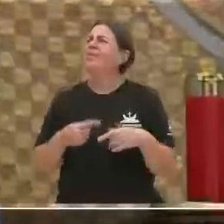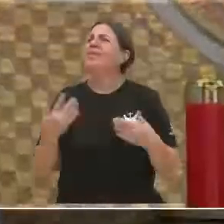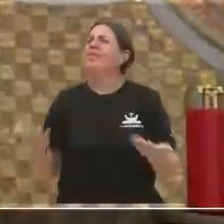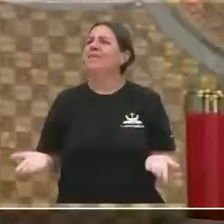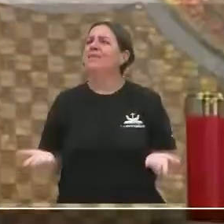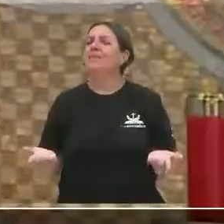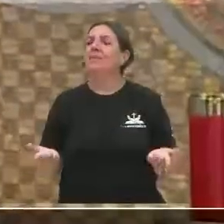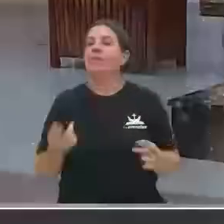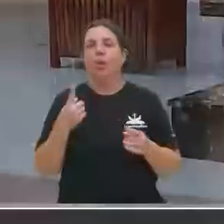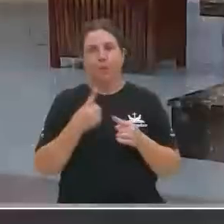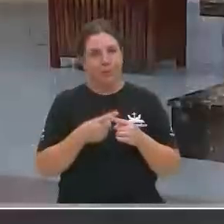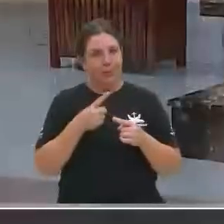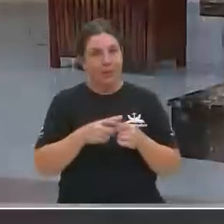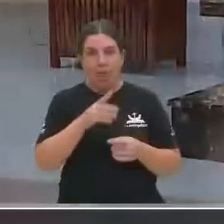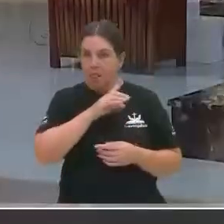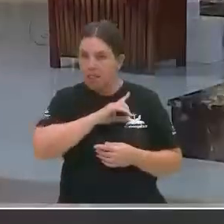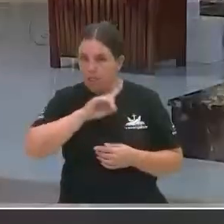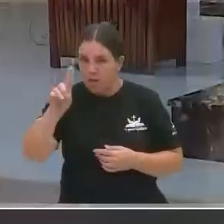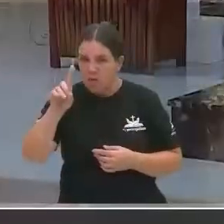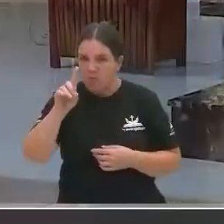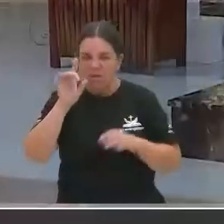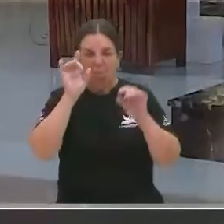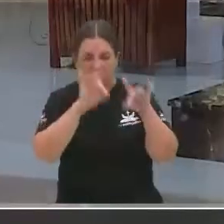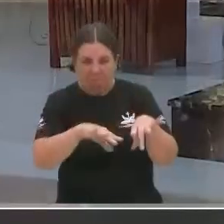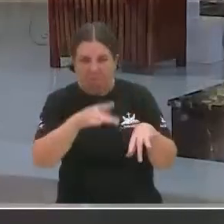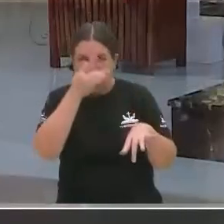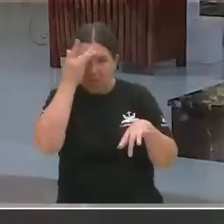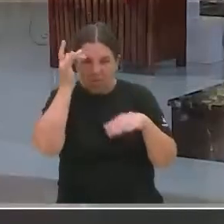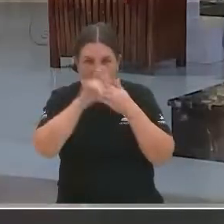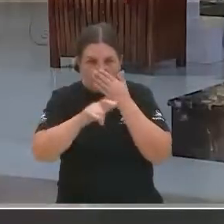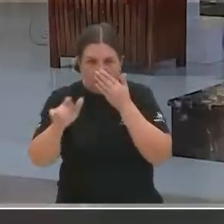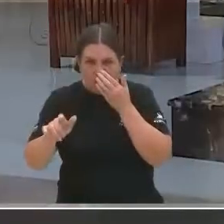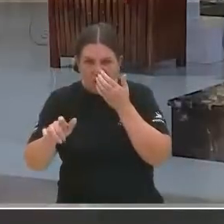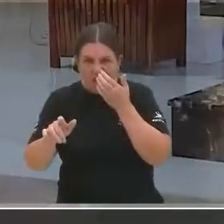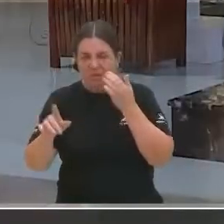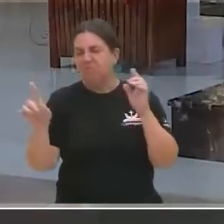Porque Deus não desiste do ser humano